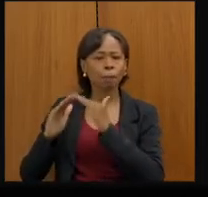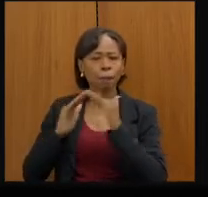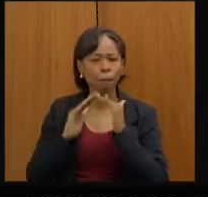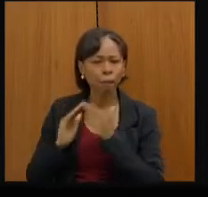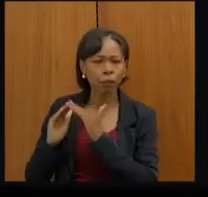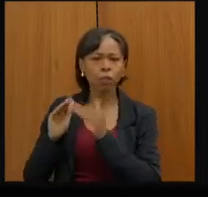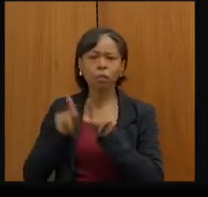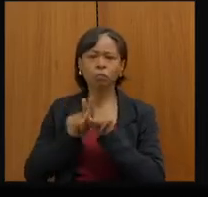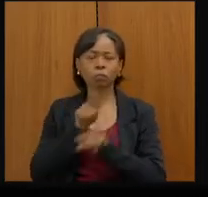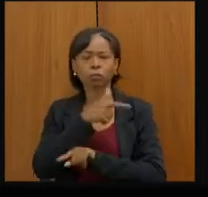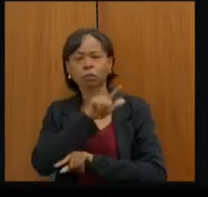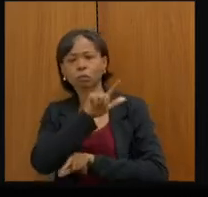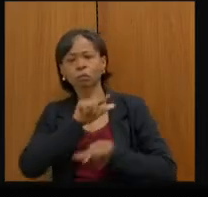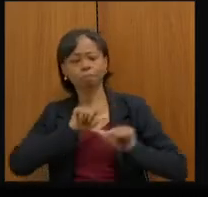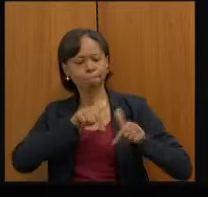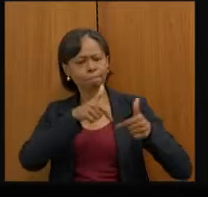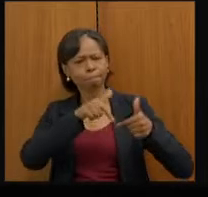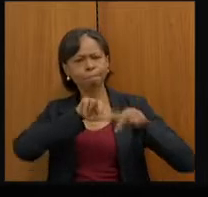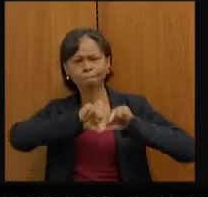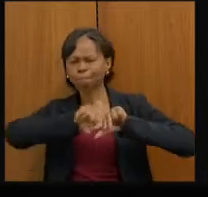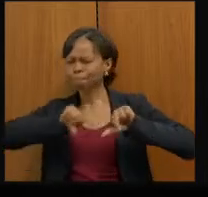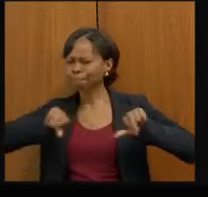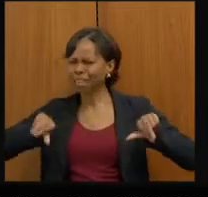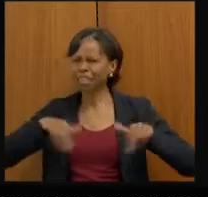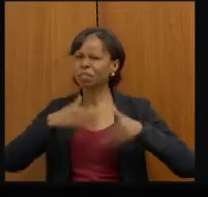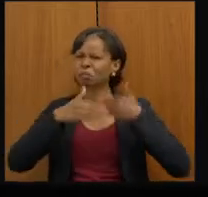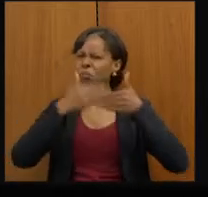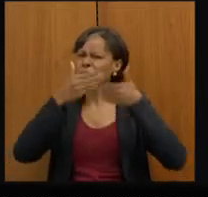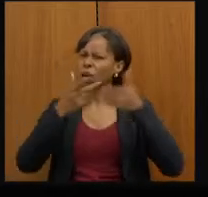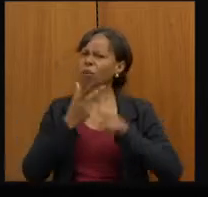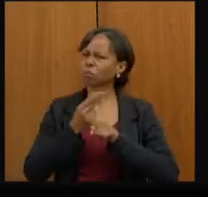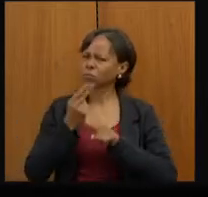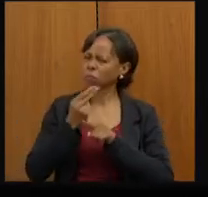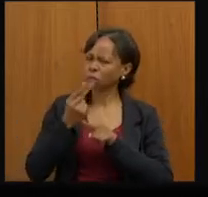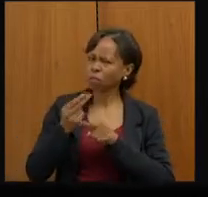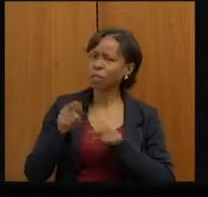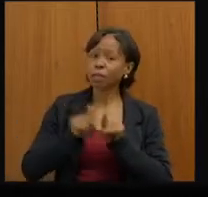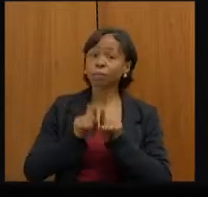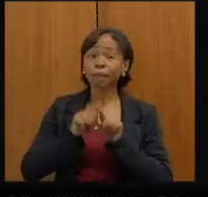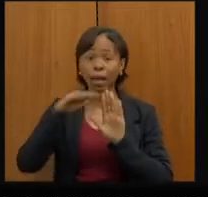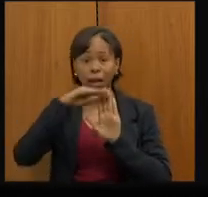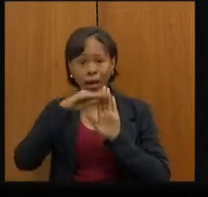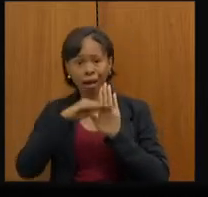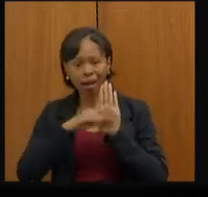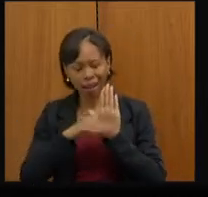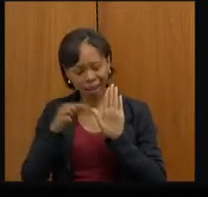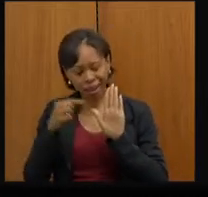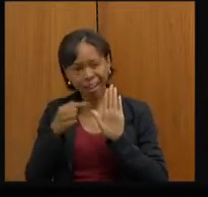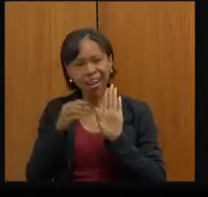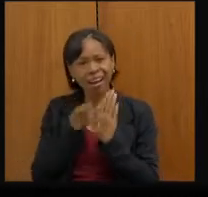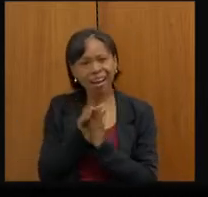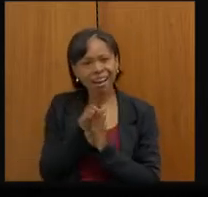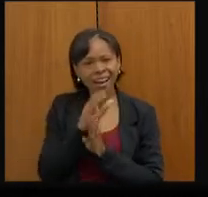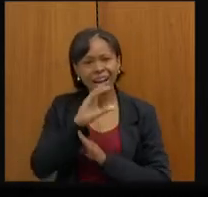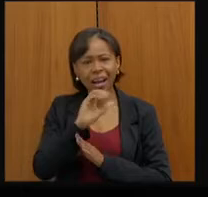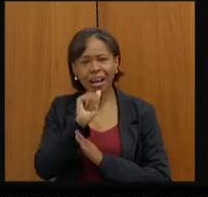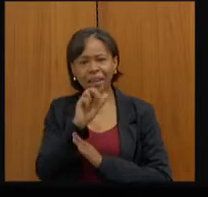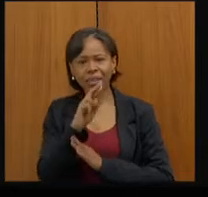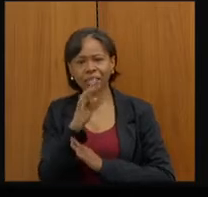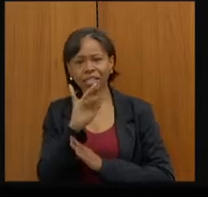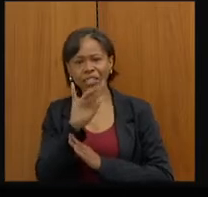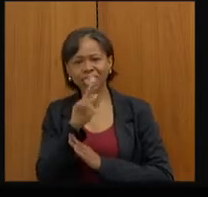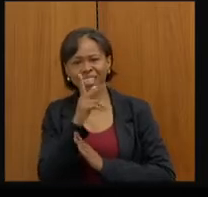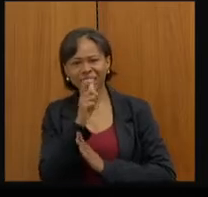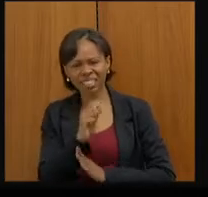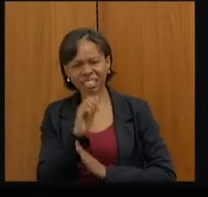iniciativas foram vencedores a ideia que a gente tem tarsilha não era deputada Ana Paula Garcia vamos um